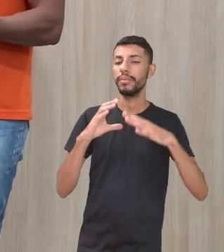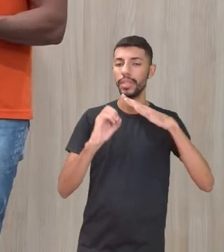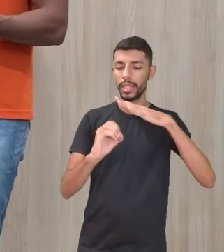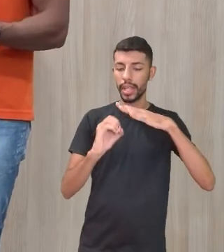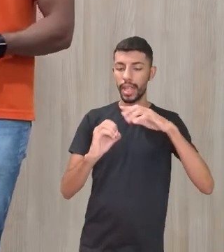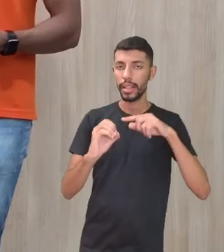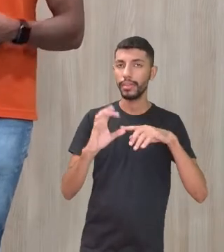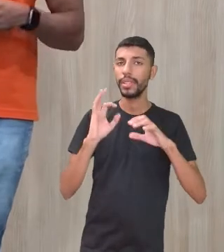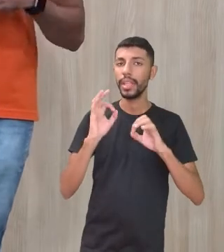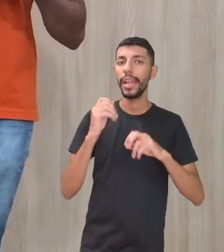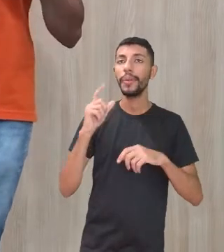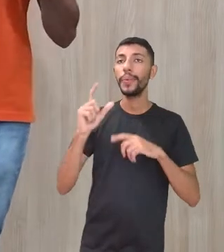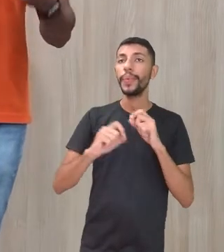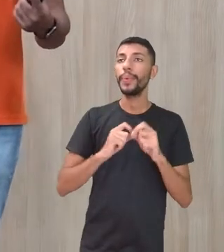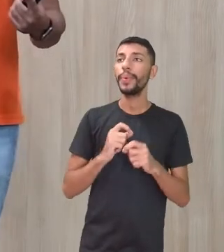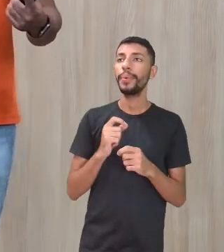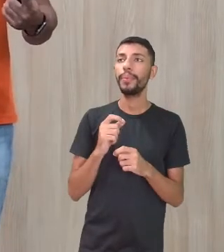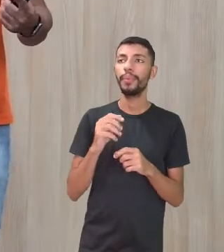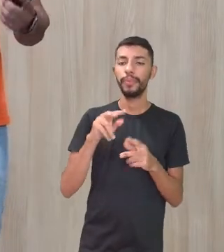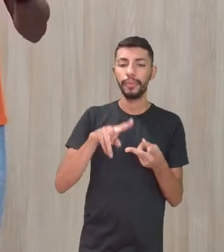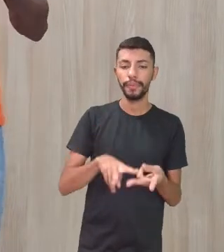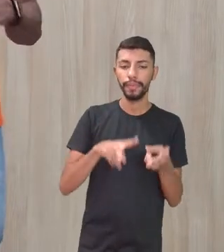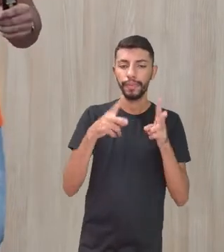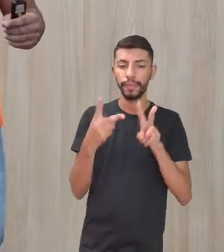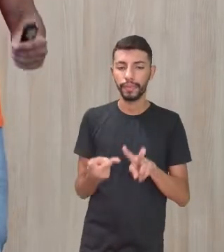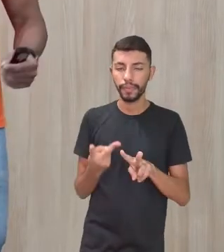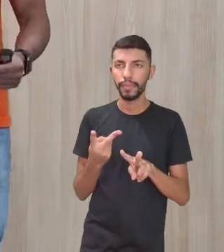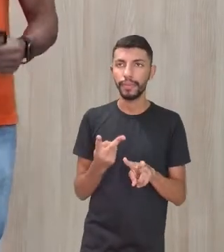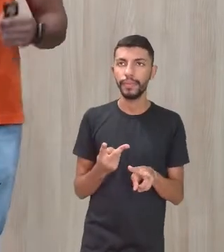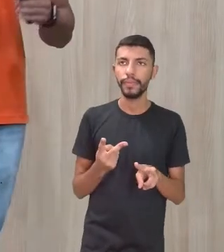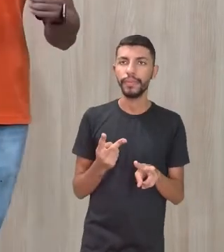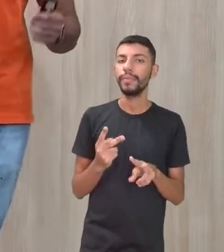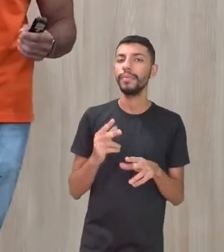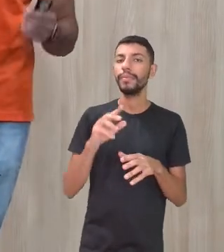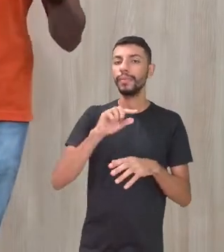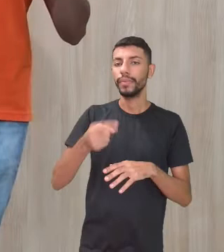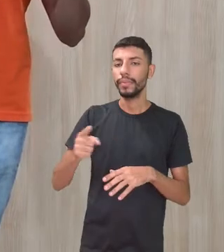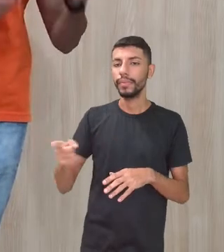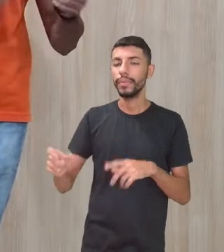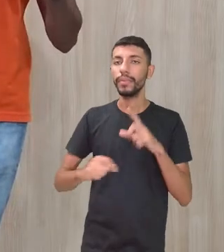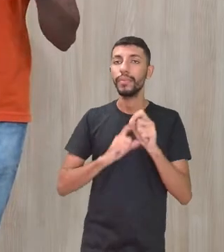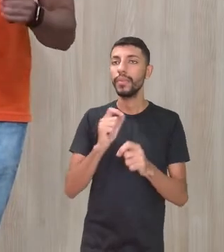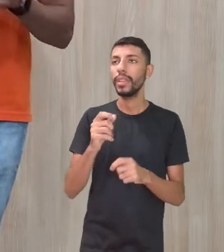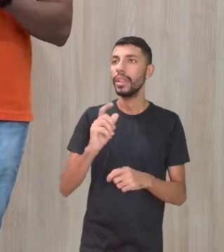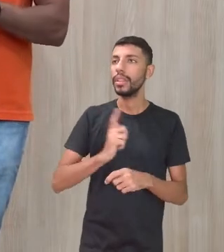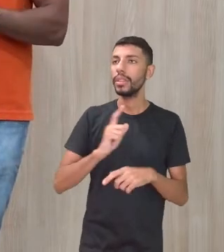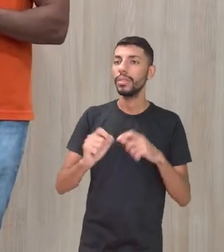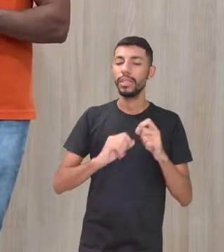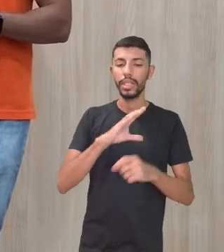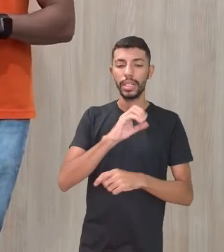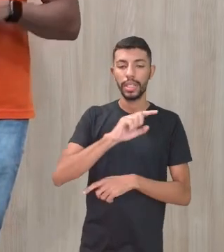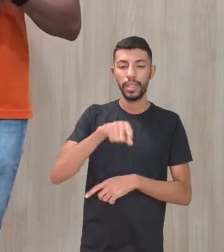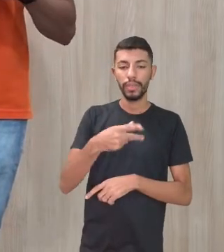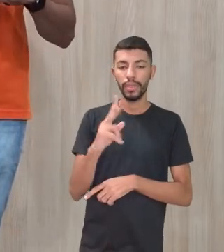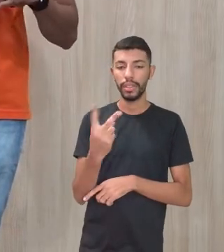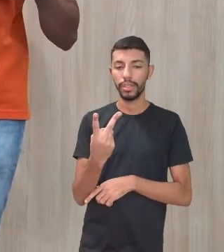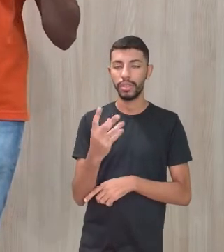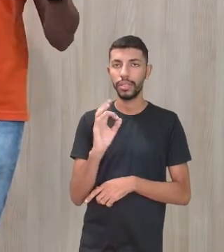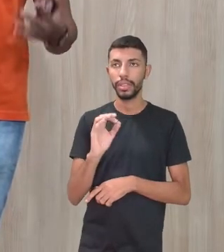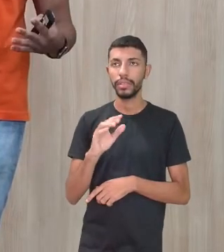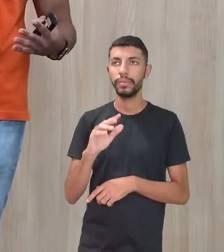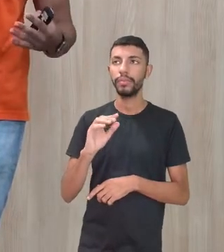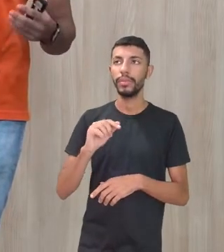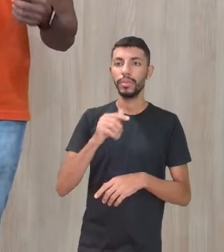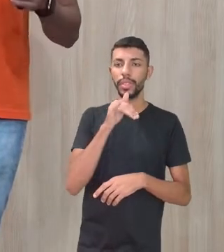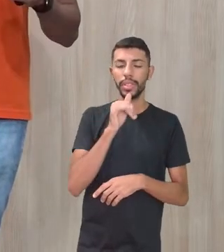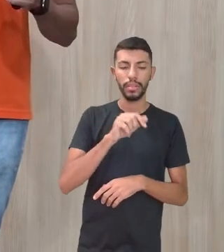embaixo, tá? Quando você for transformar em uma fração decimal, vai ficar 0,2. Ou seja, após